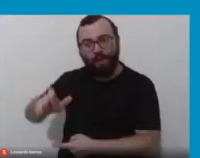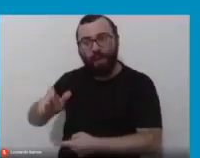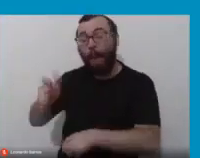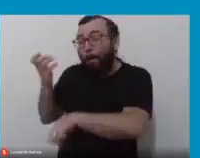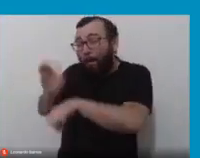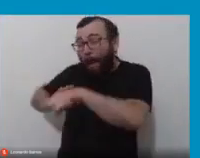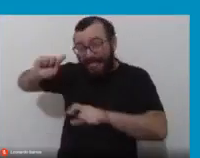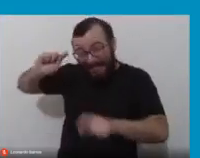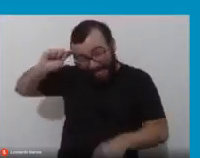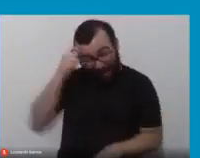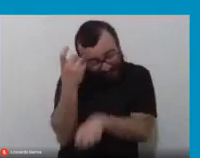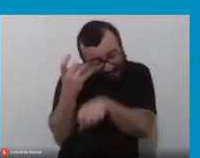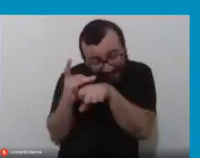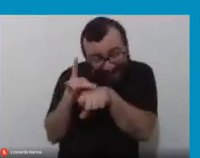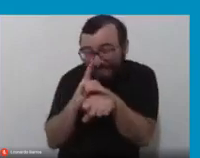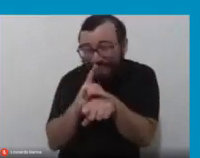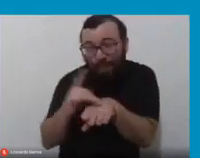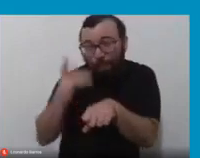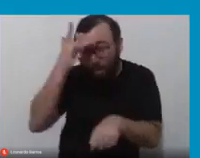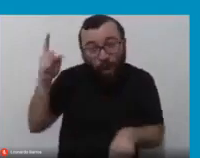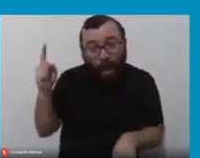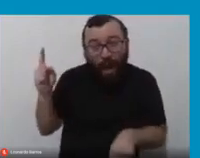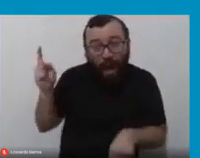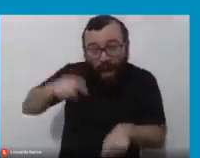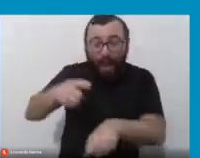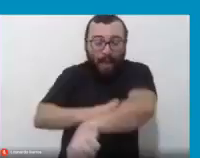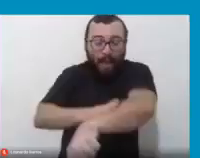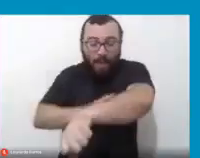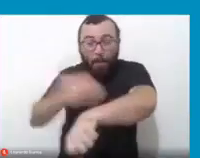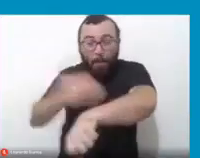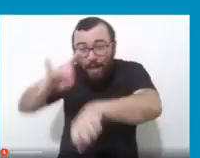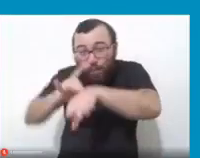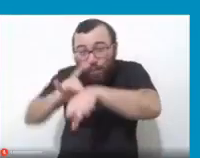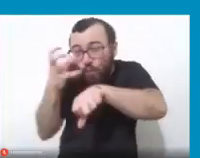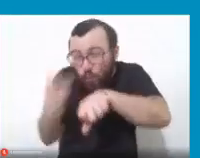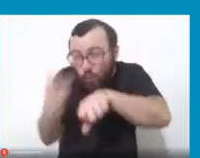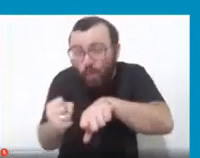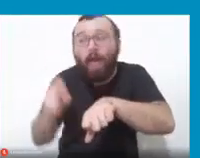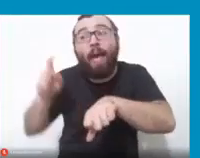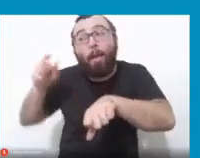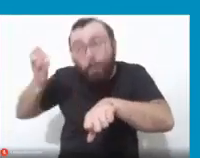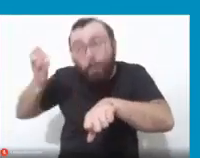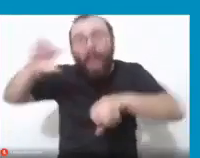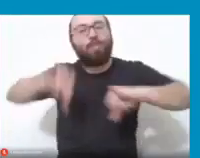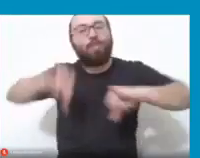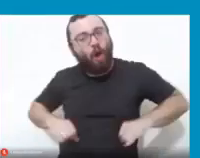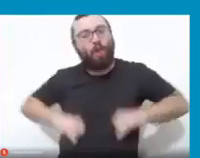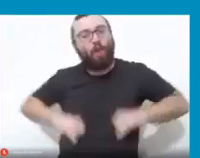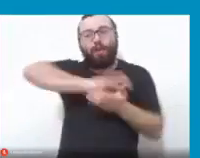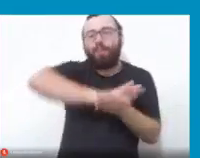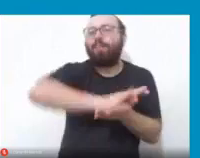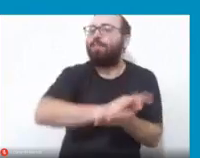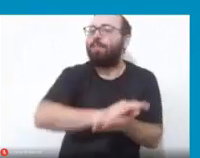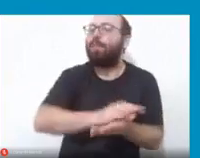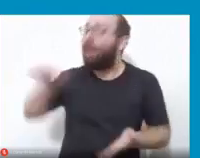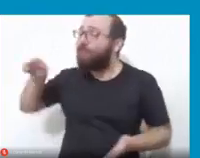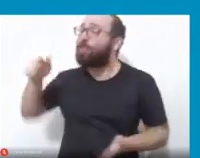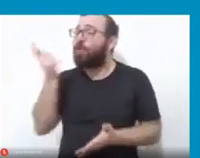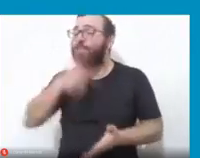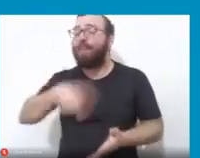negro, né, mais escura a pele da pessoa, mais ela sofre discriminação. Isso aparece nos dados,